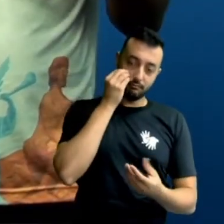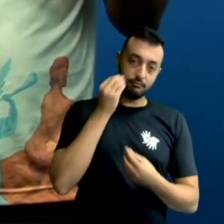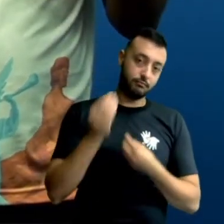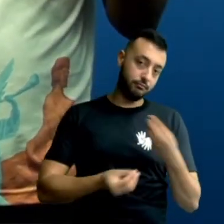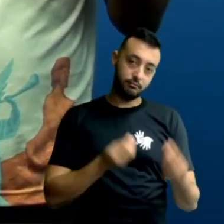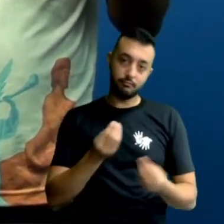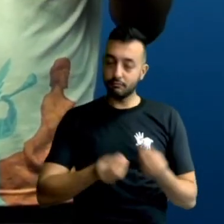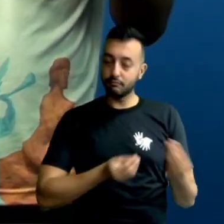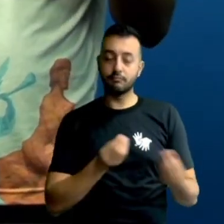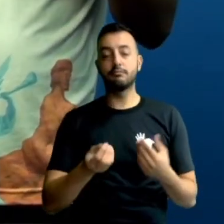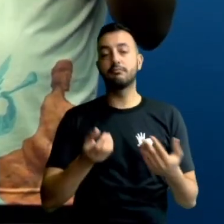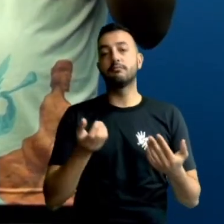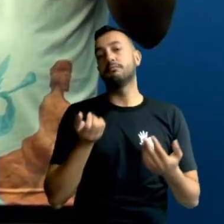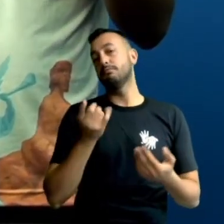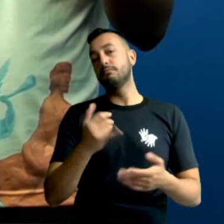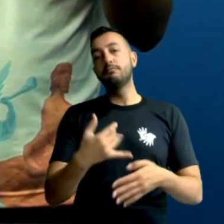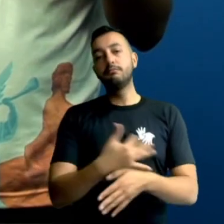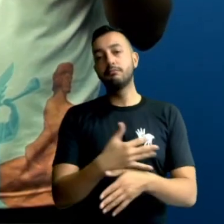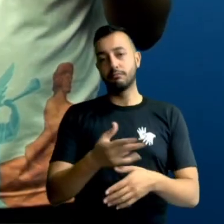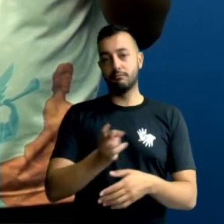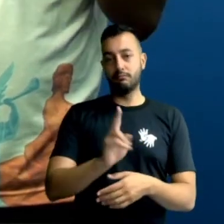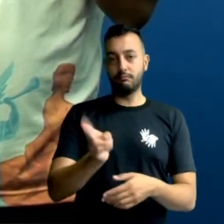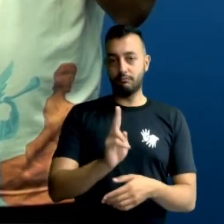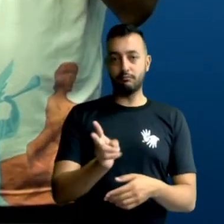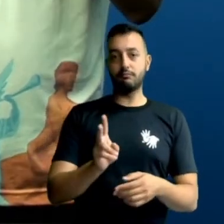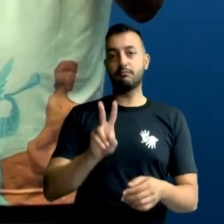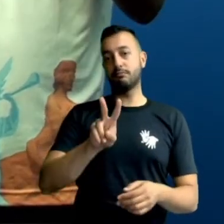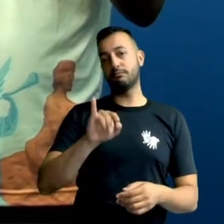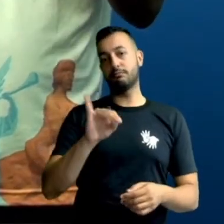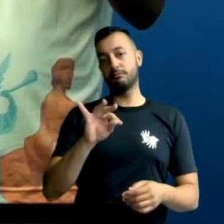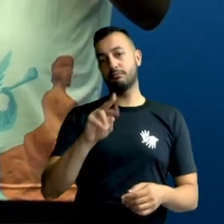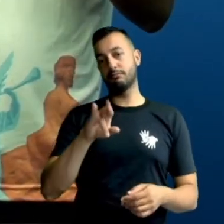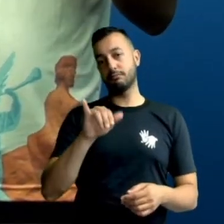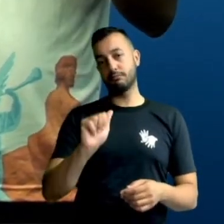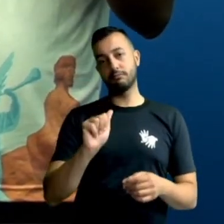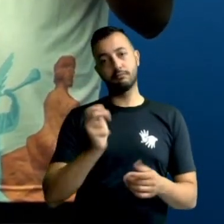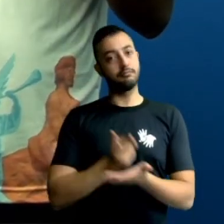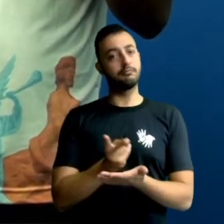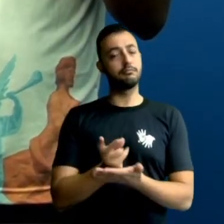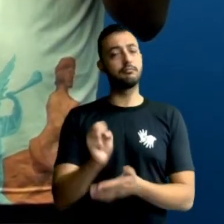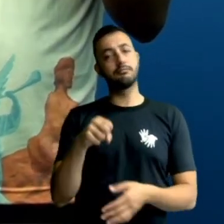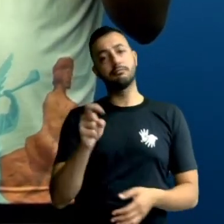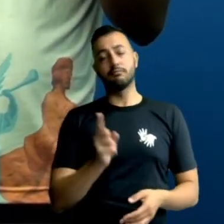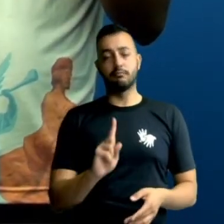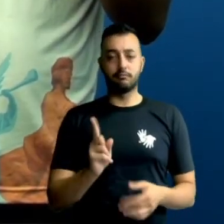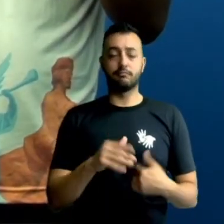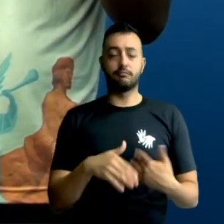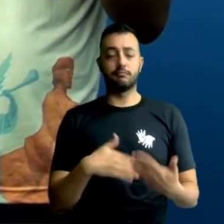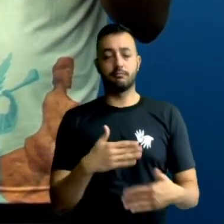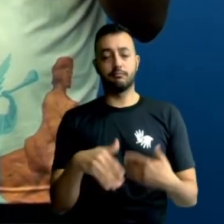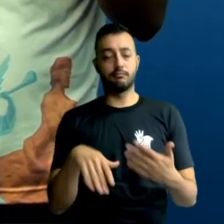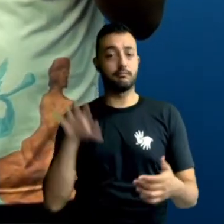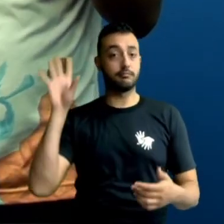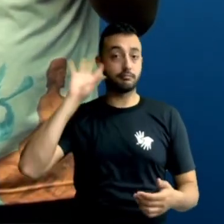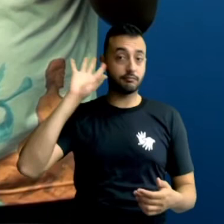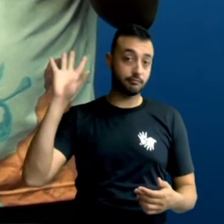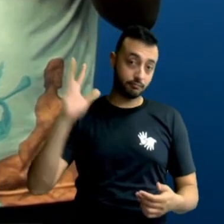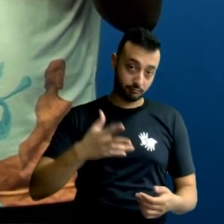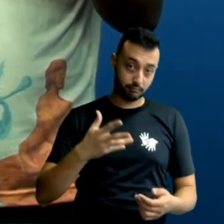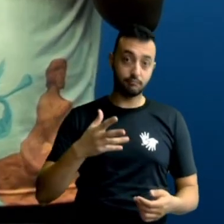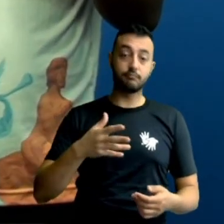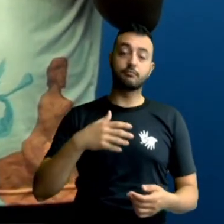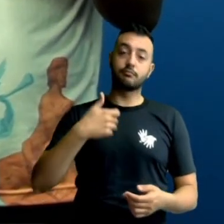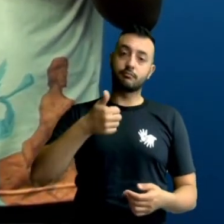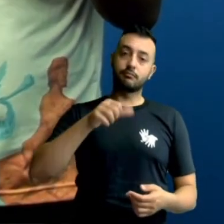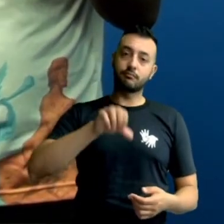vai continuar, se a cidade ela vai continuar sendo chamada Vitória, se não vai. E todo esse processo ele só vai ser resolvido